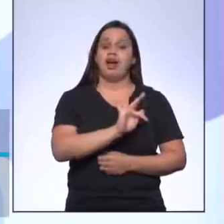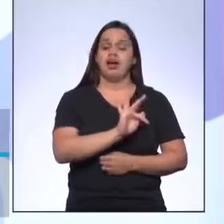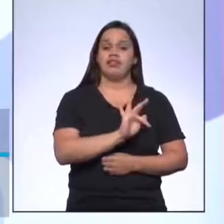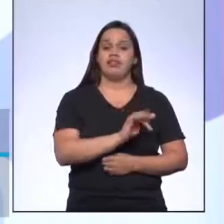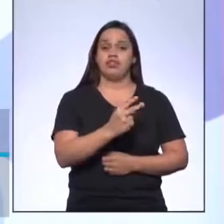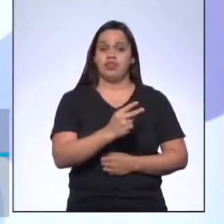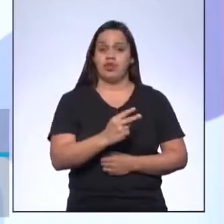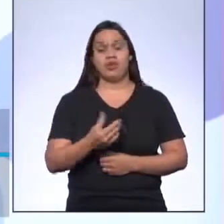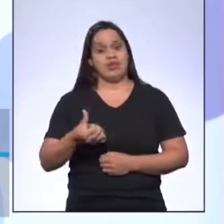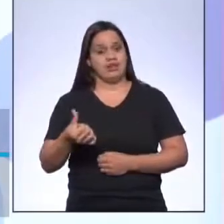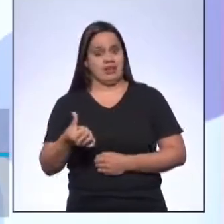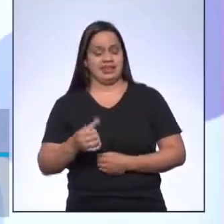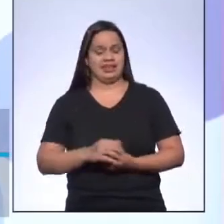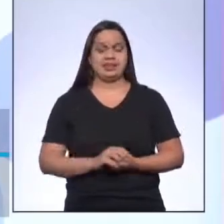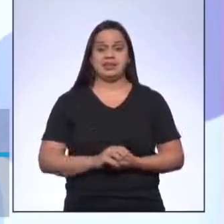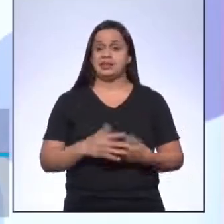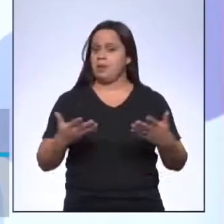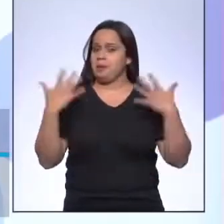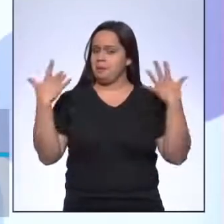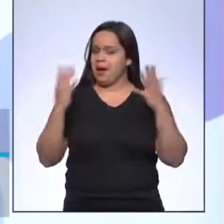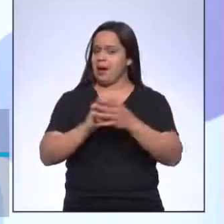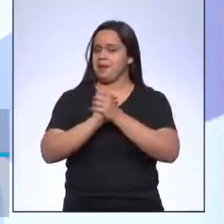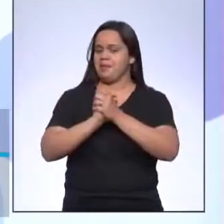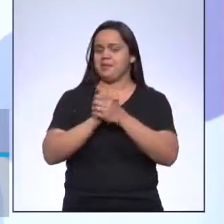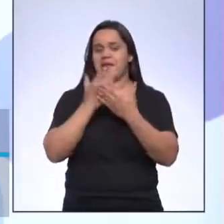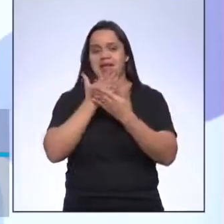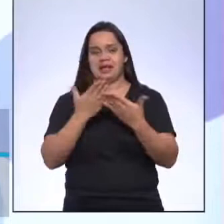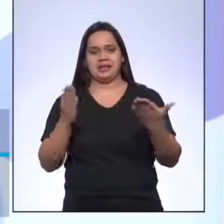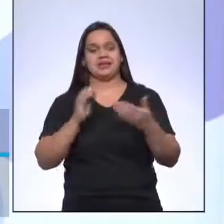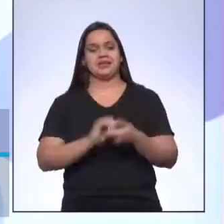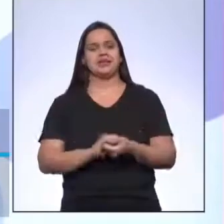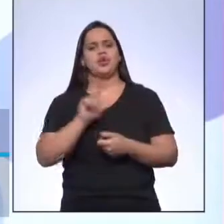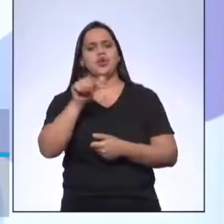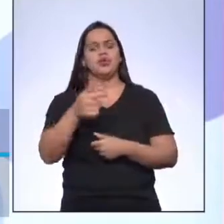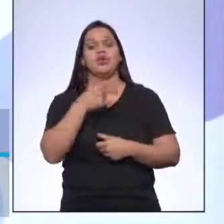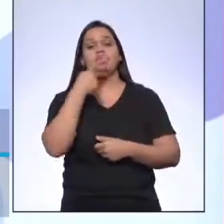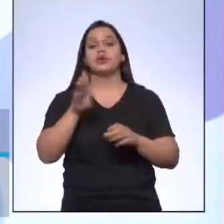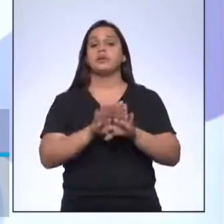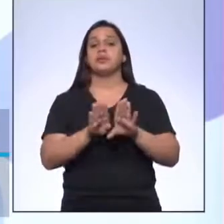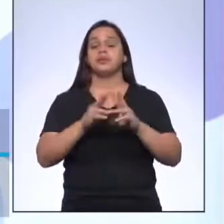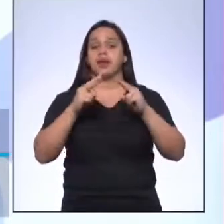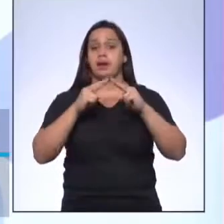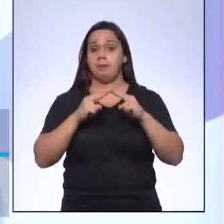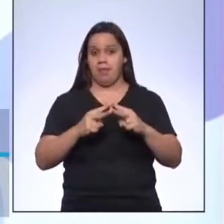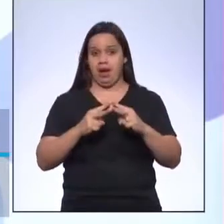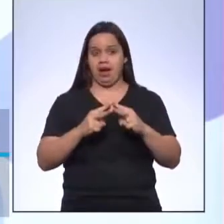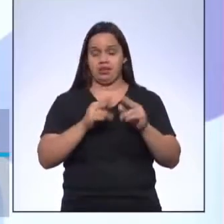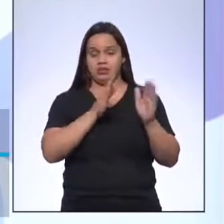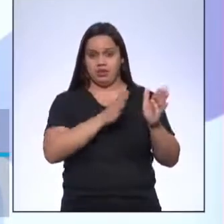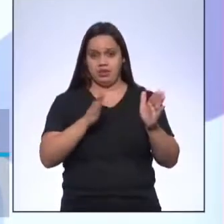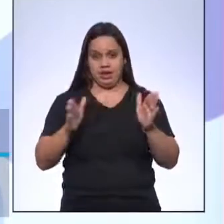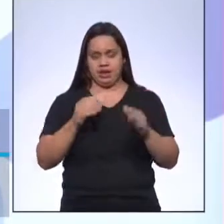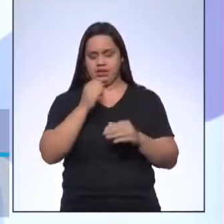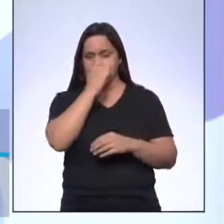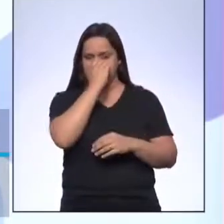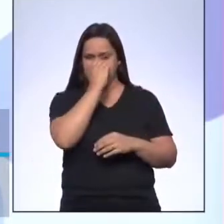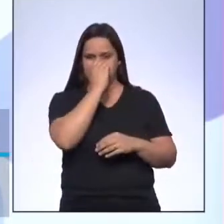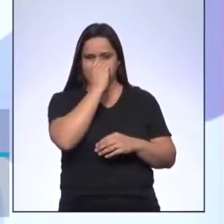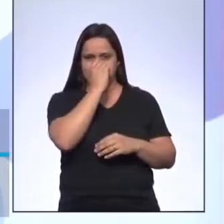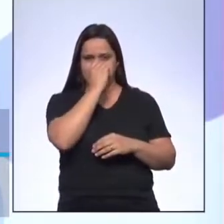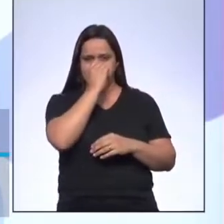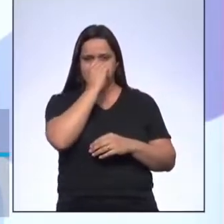das seis Parabéns viu Você é muito legal outros colocaram pares ordenados é Vitória Andrade